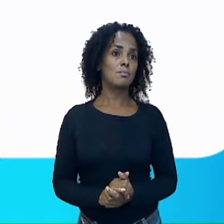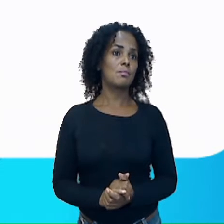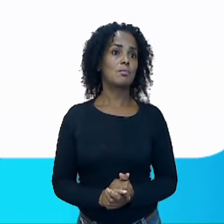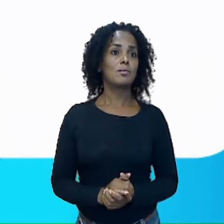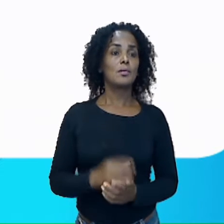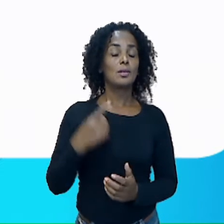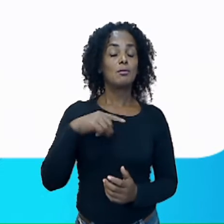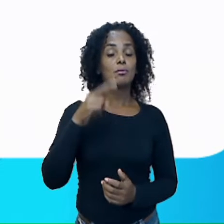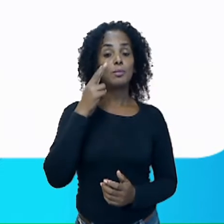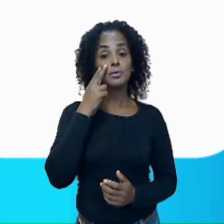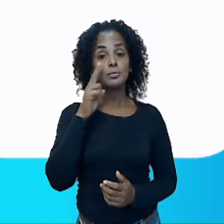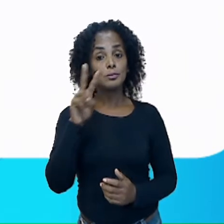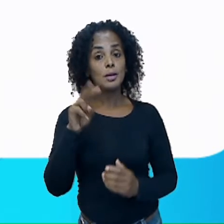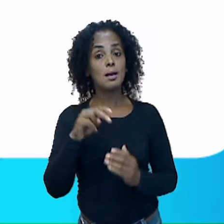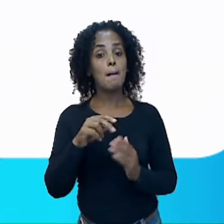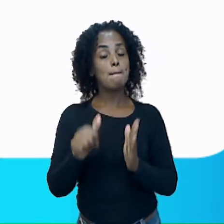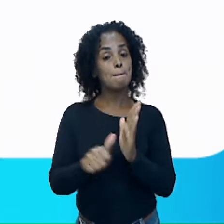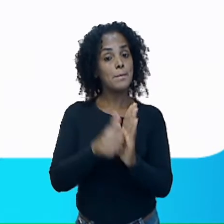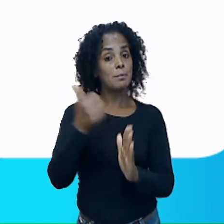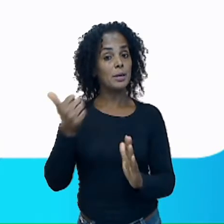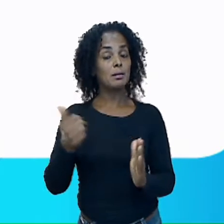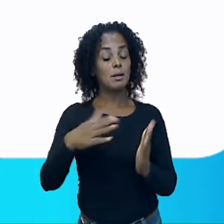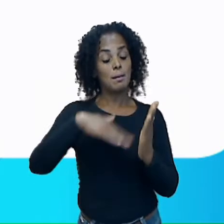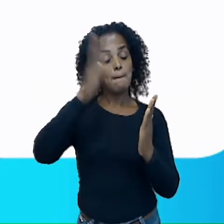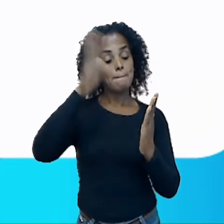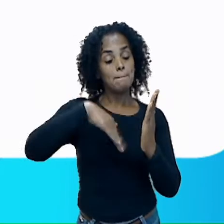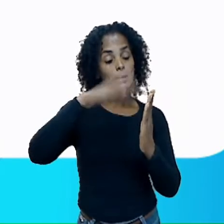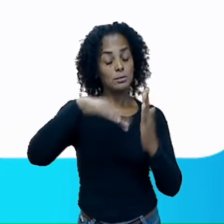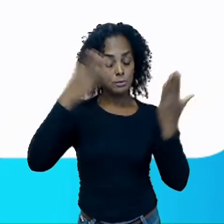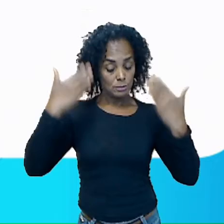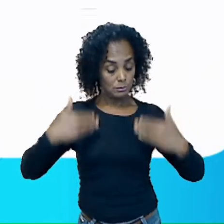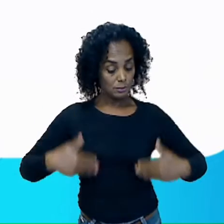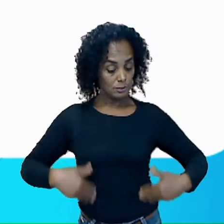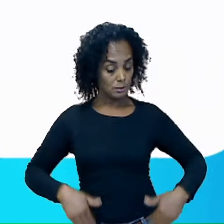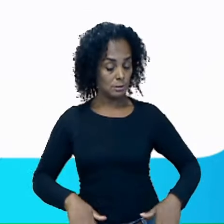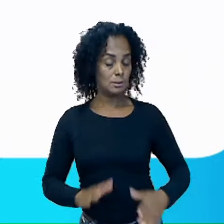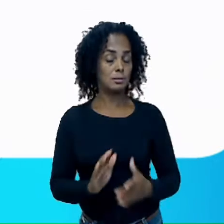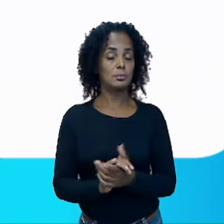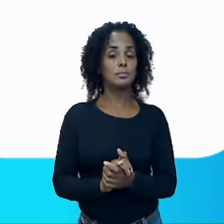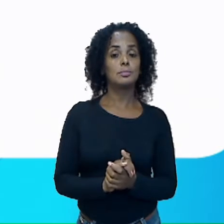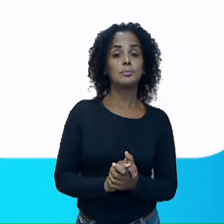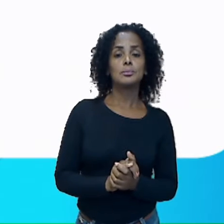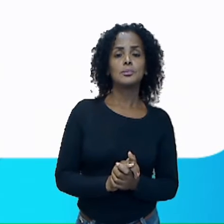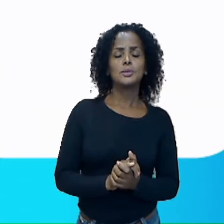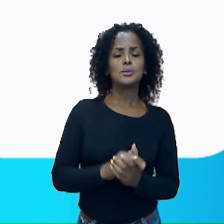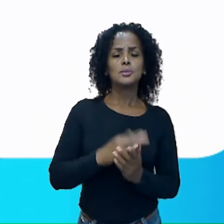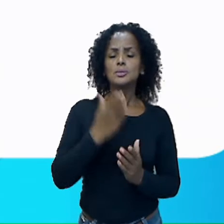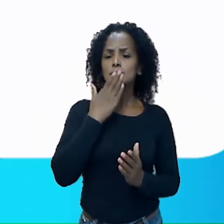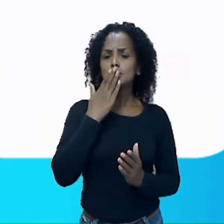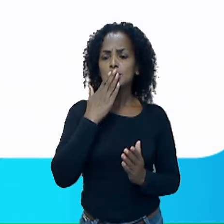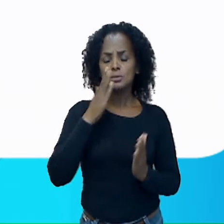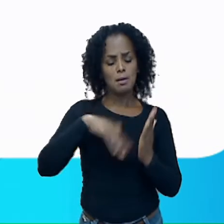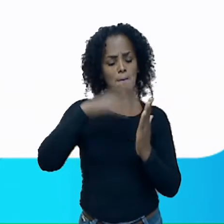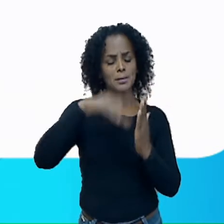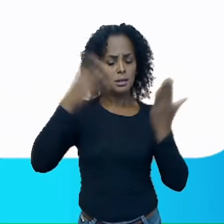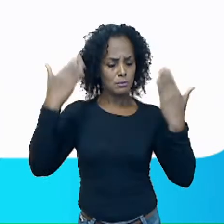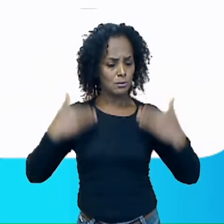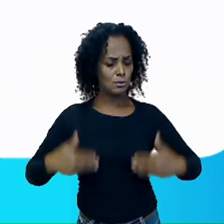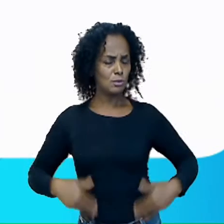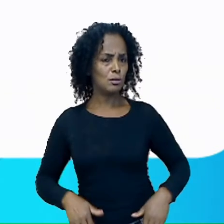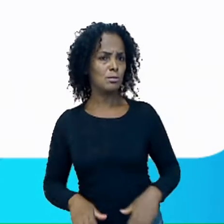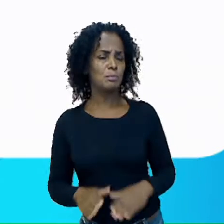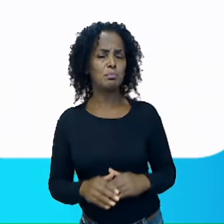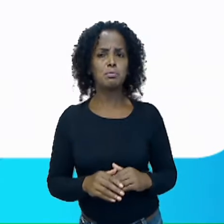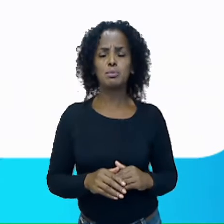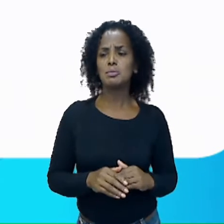Vamos lá para a pintura corporal indígena. Os índios, eles pintam o corpo em diversas ocasiões. Eles